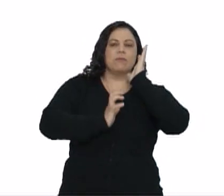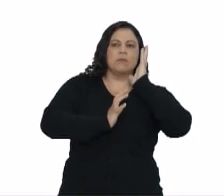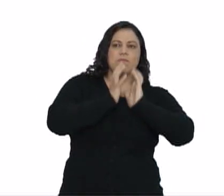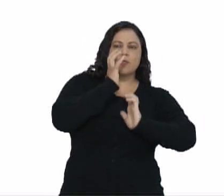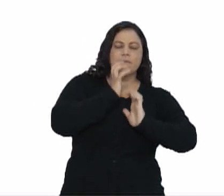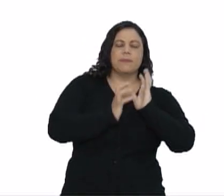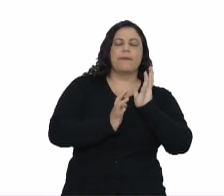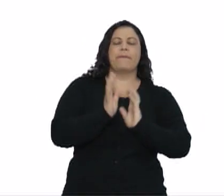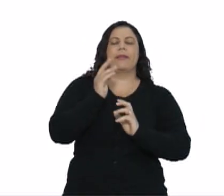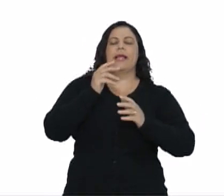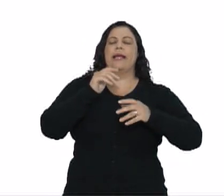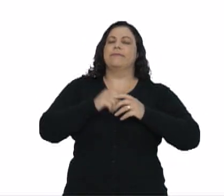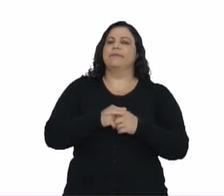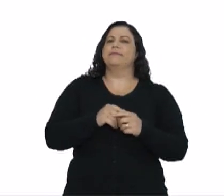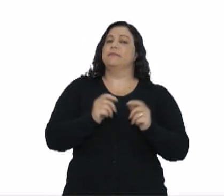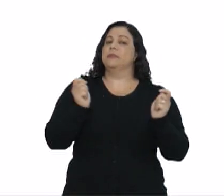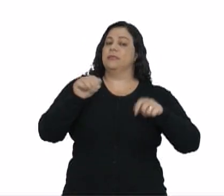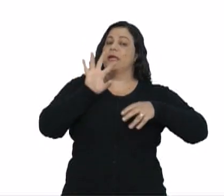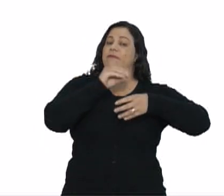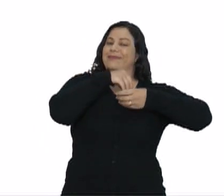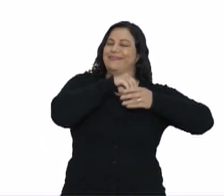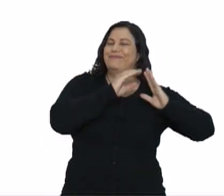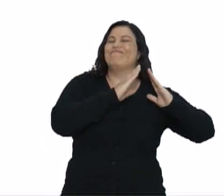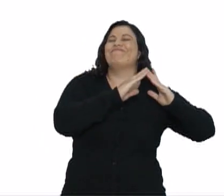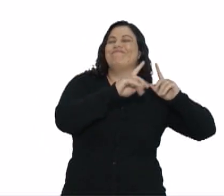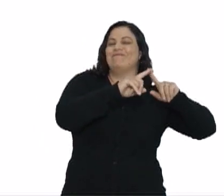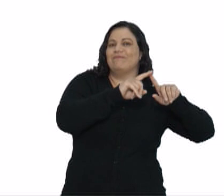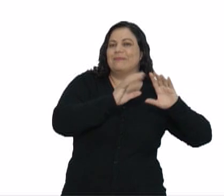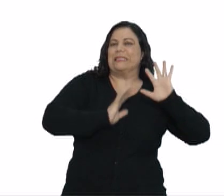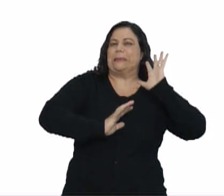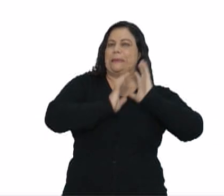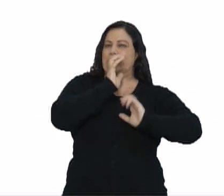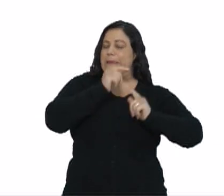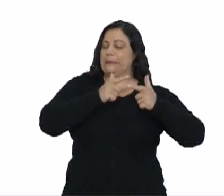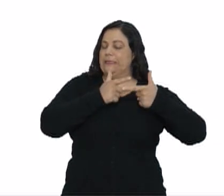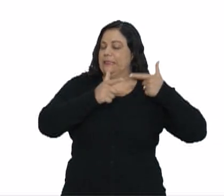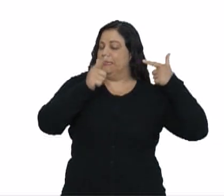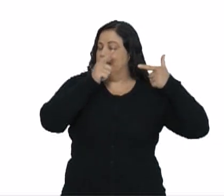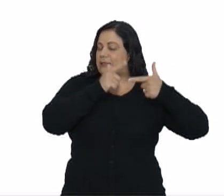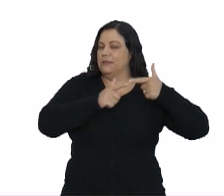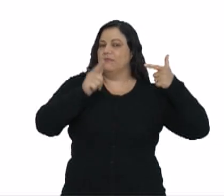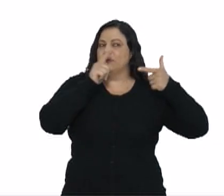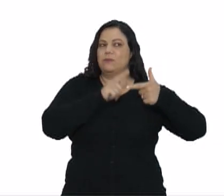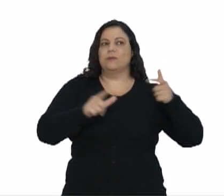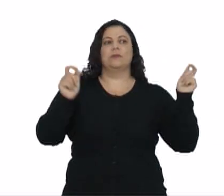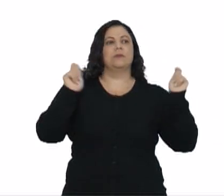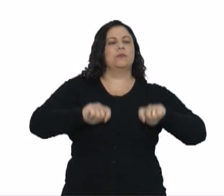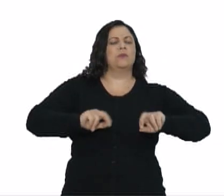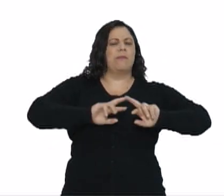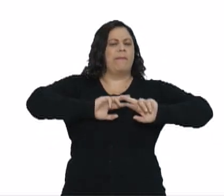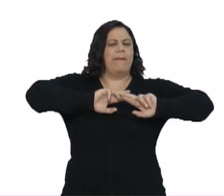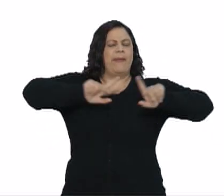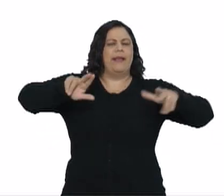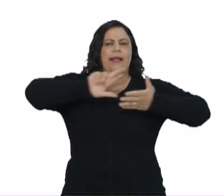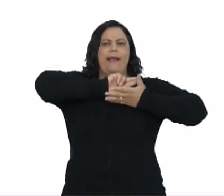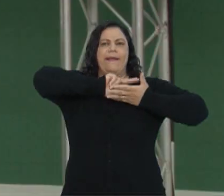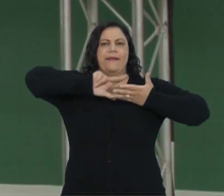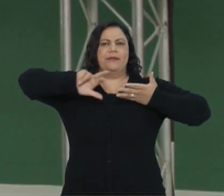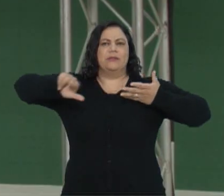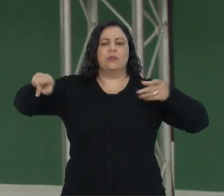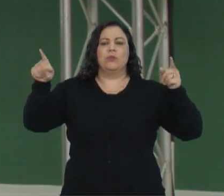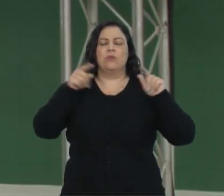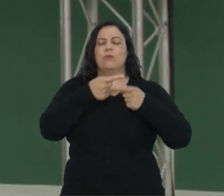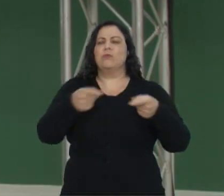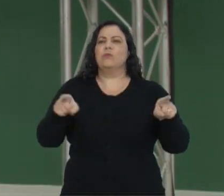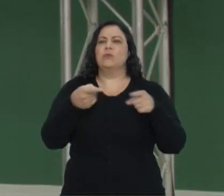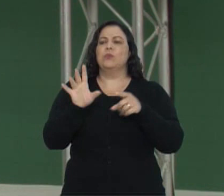eclesiásticas, que era a igreja, né? Por variações e dissonâncias que introduziam em suas músicas. Criou a fuga. Gente, a